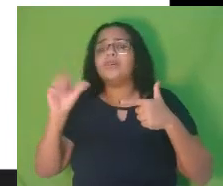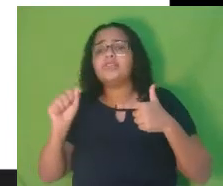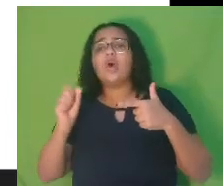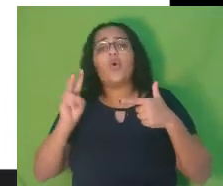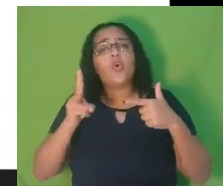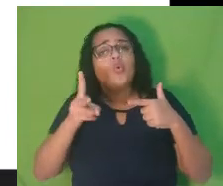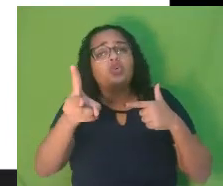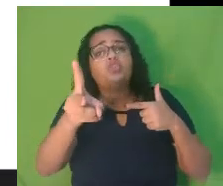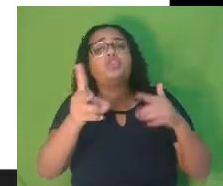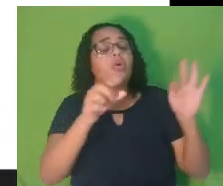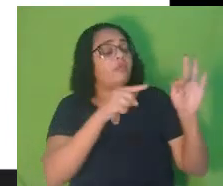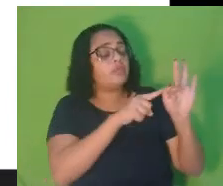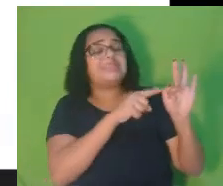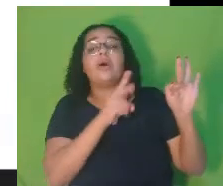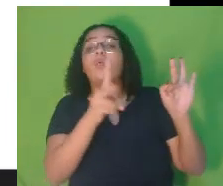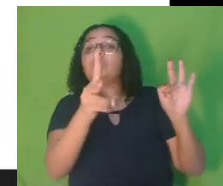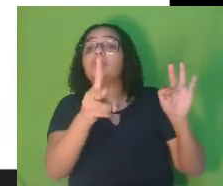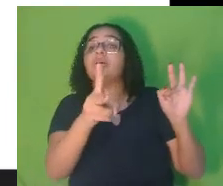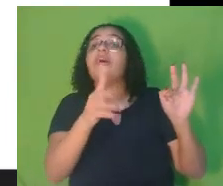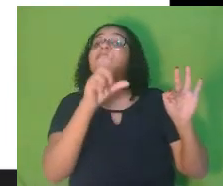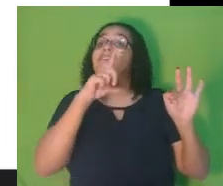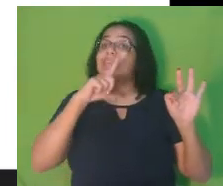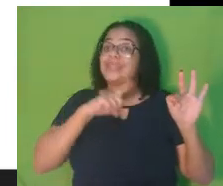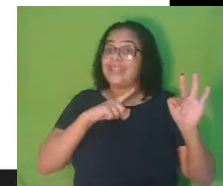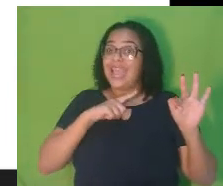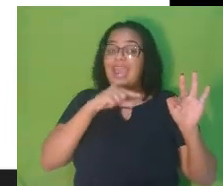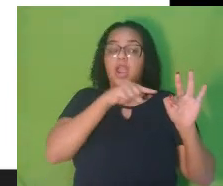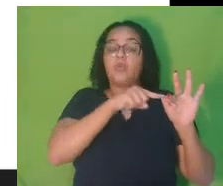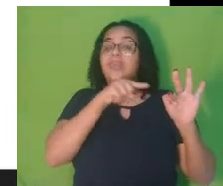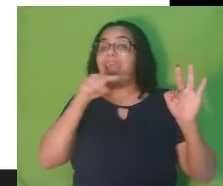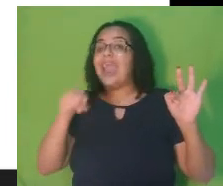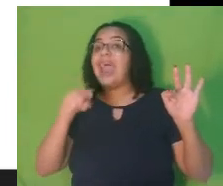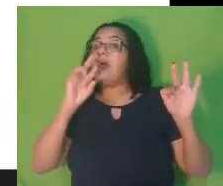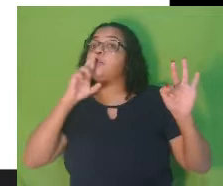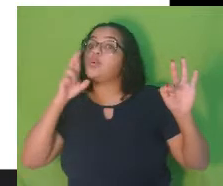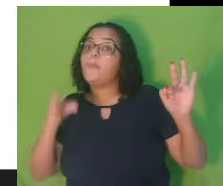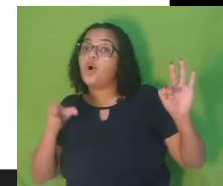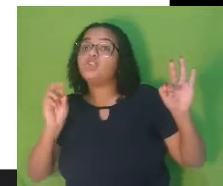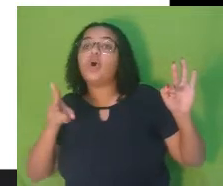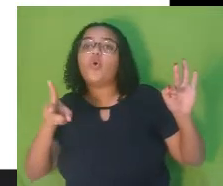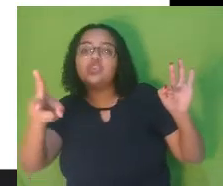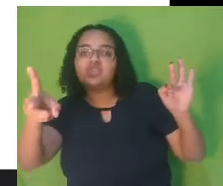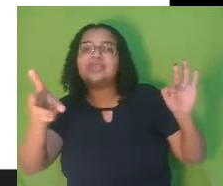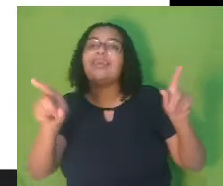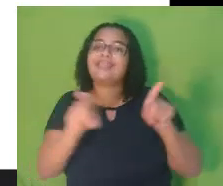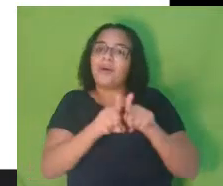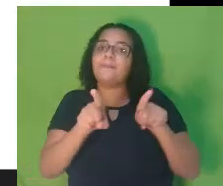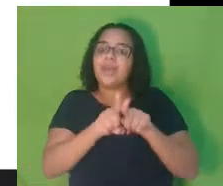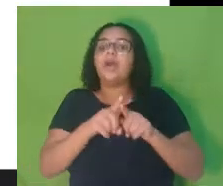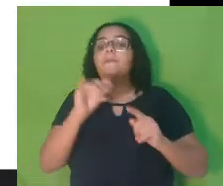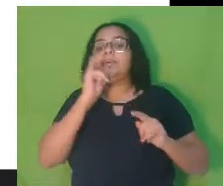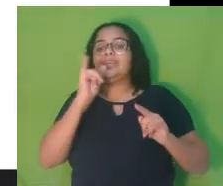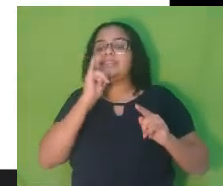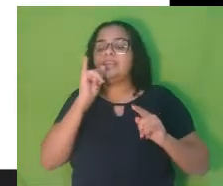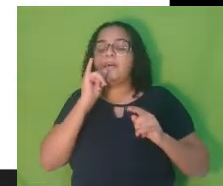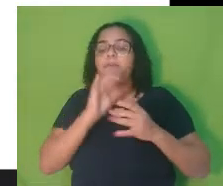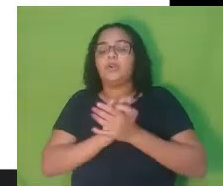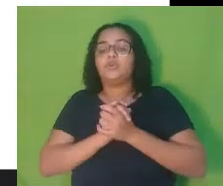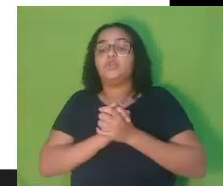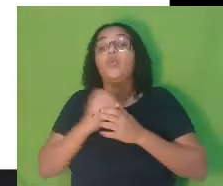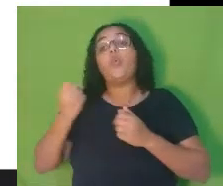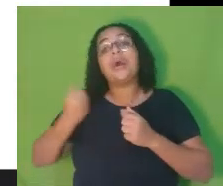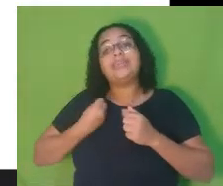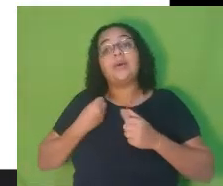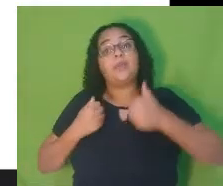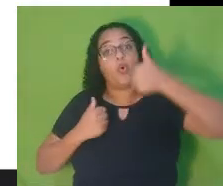composições de funções contínuas, resultarão em funções contínuas também. Então, por exemplo, se você pegar